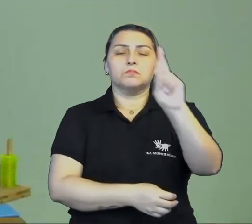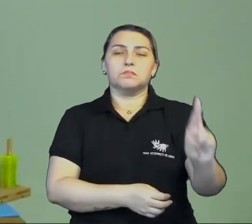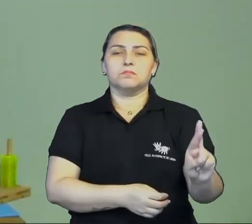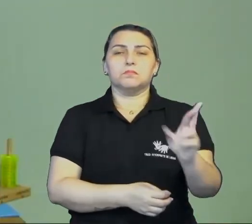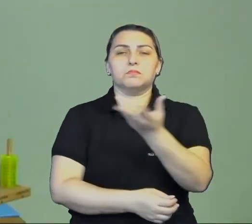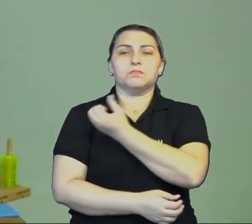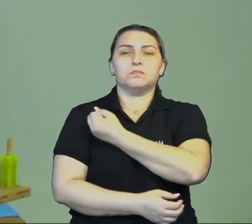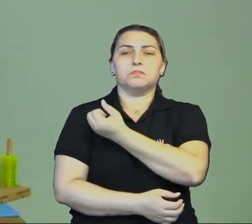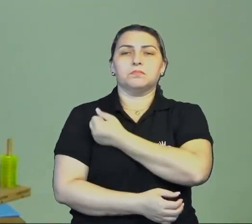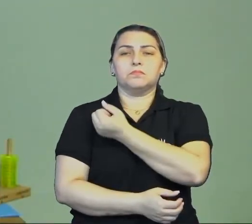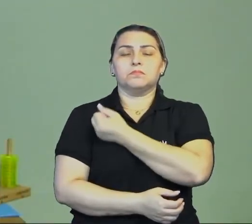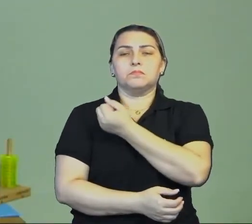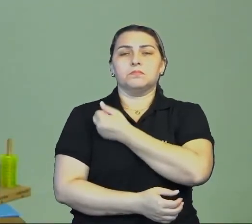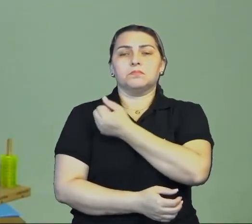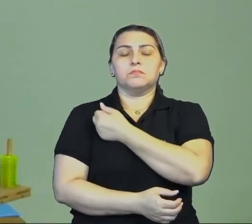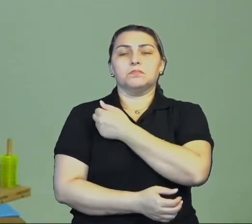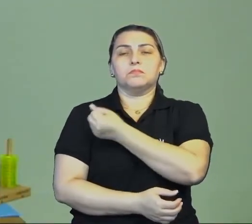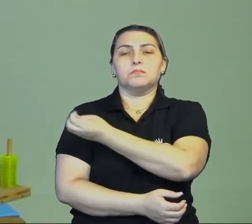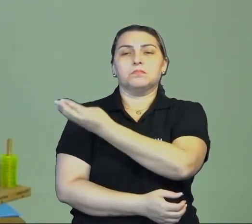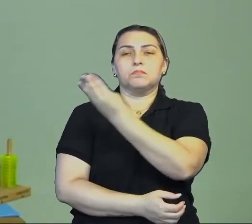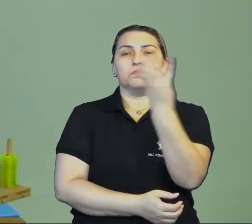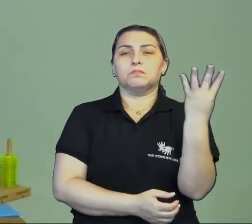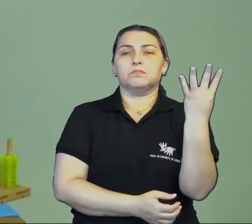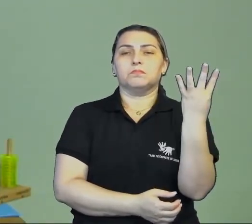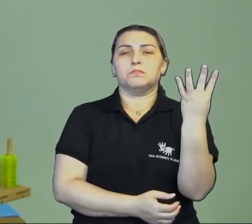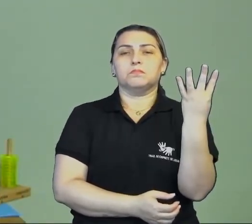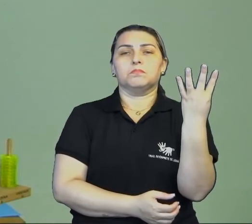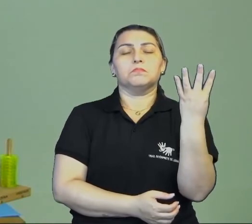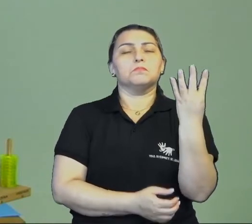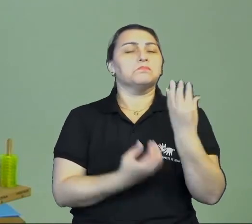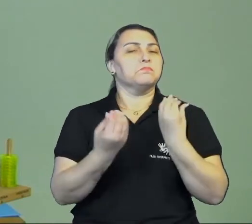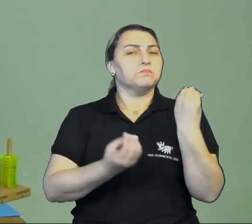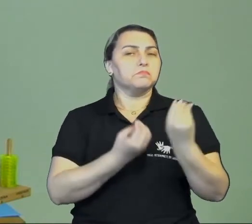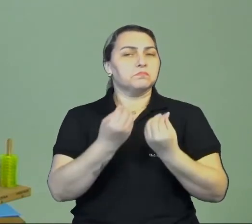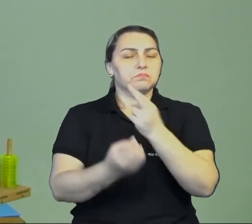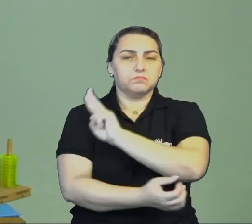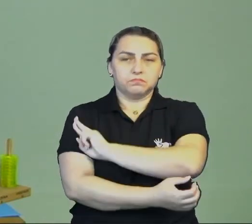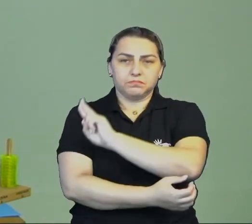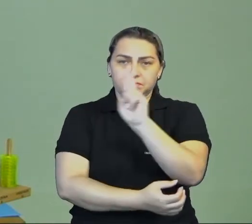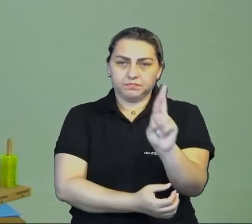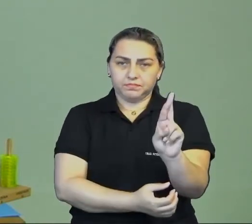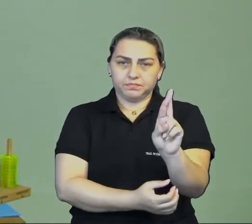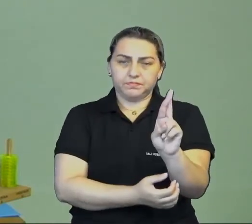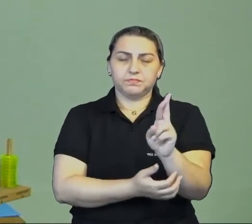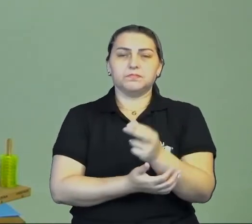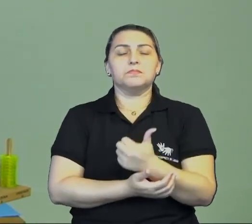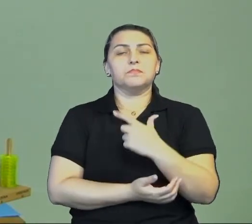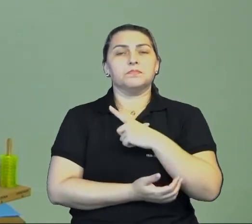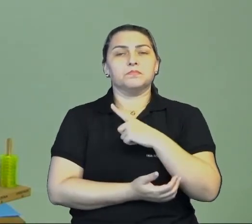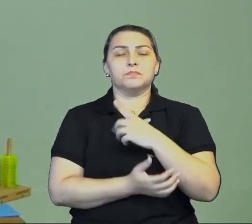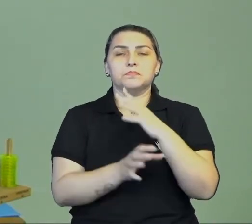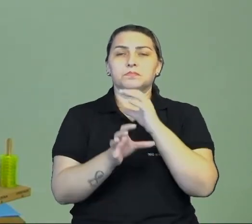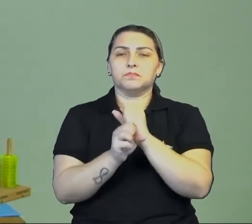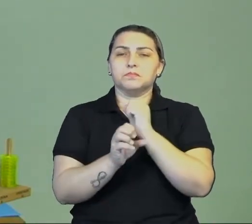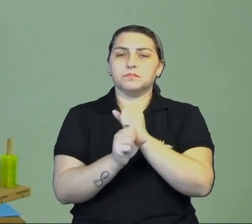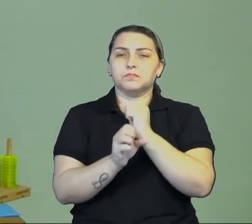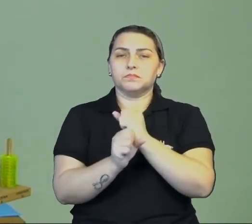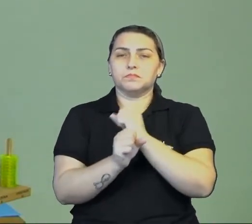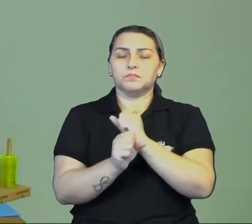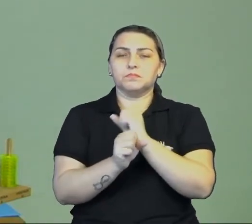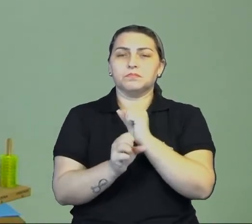esse número, né, essa quantidade em numeral? Como que eu posso representar? Aqui eu vou ter no total,